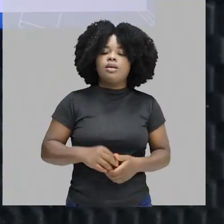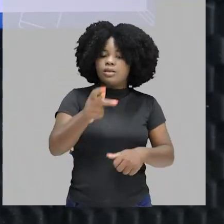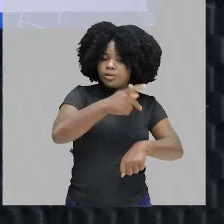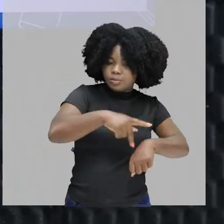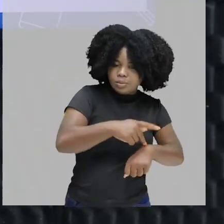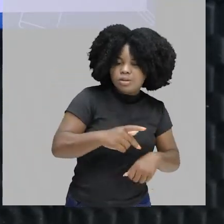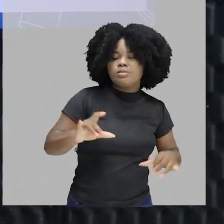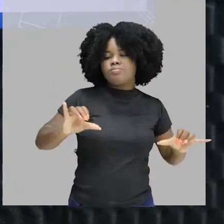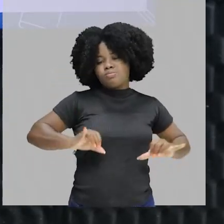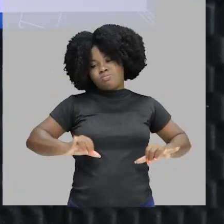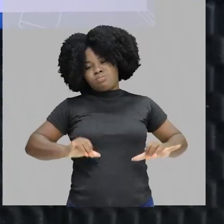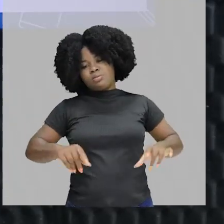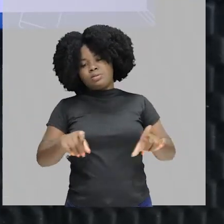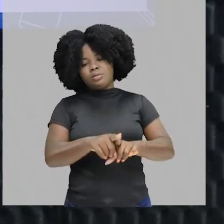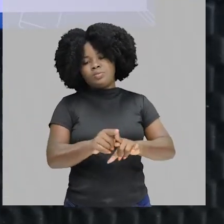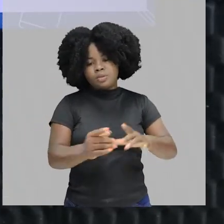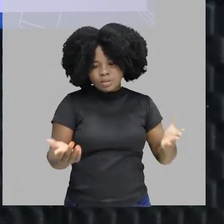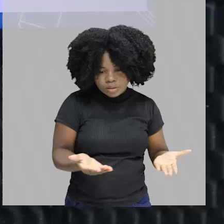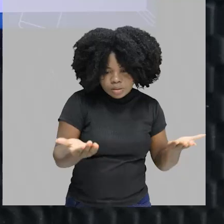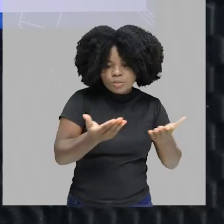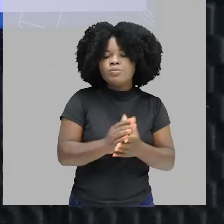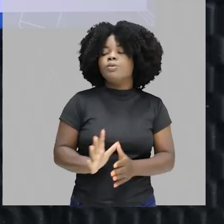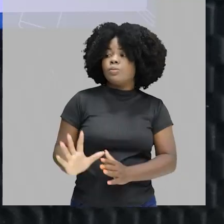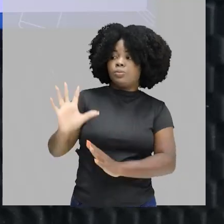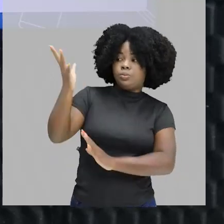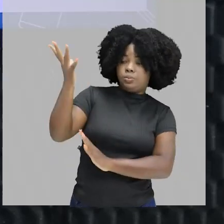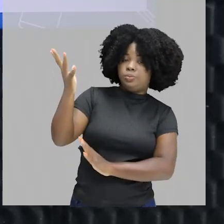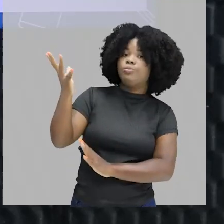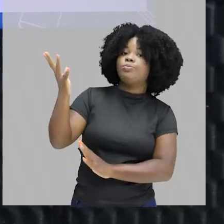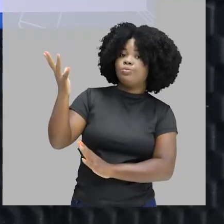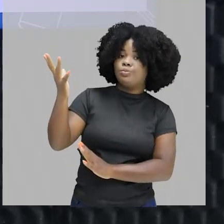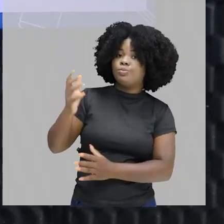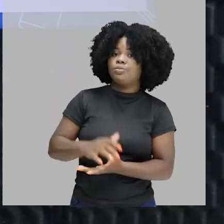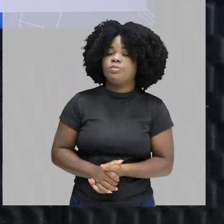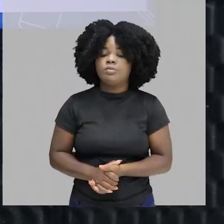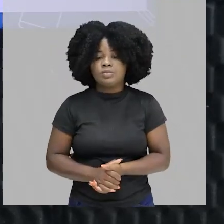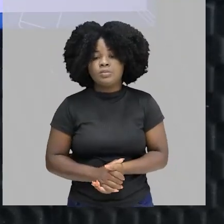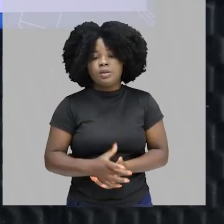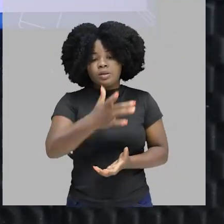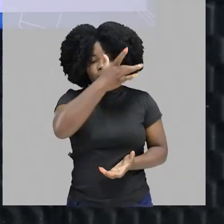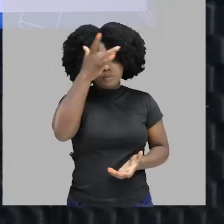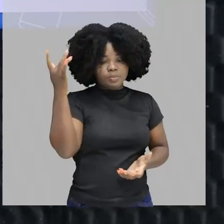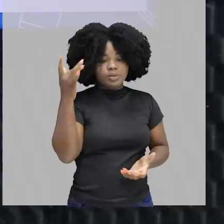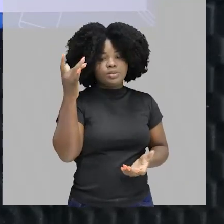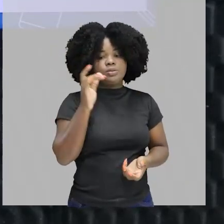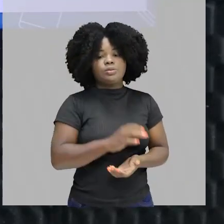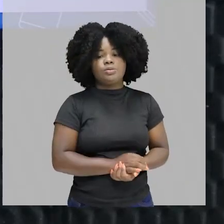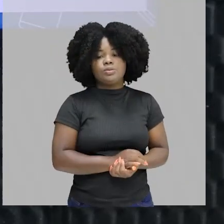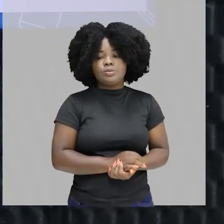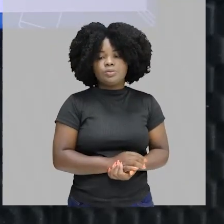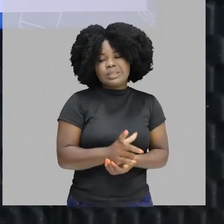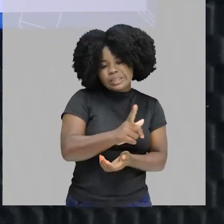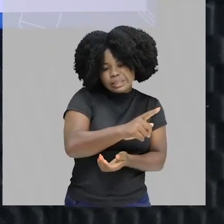Nós temos também, galera, motivações climáticas, tá certo? Então, pessoas fugindo, por exemplo, da seca.